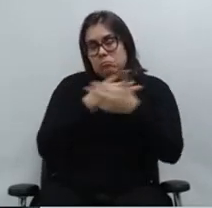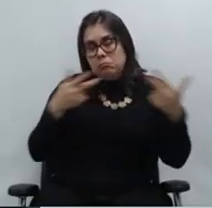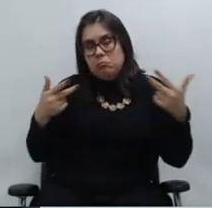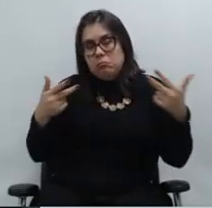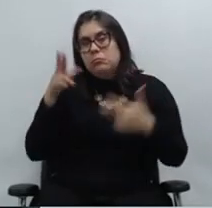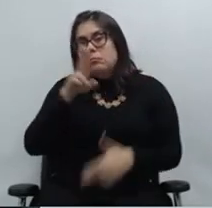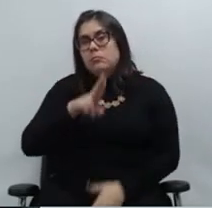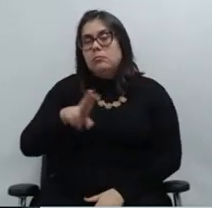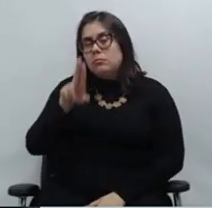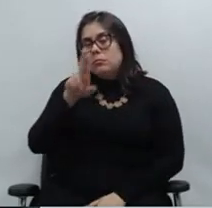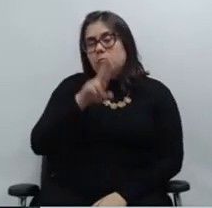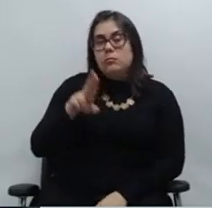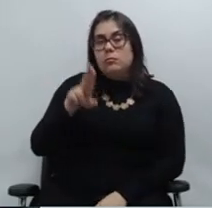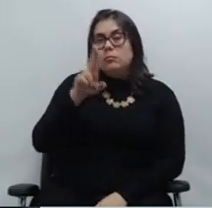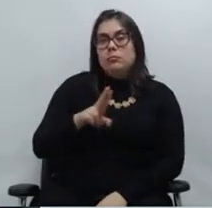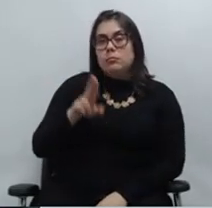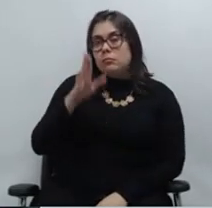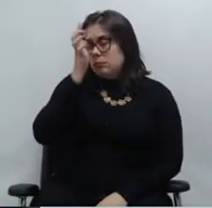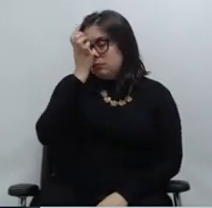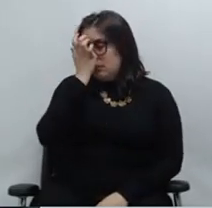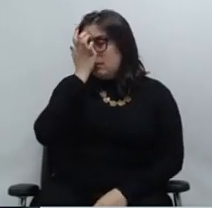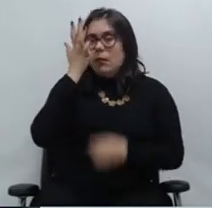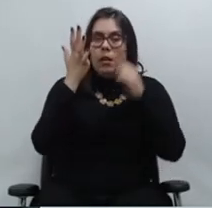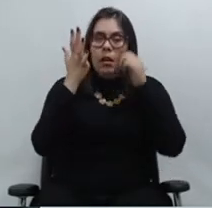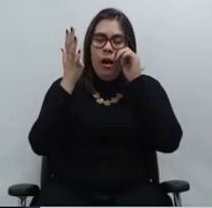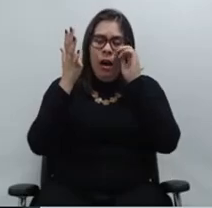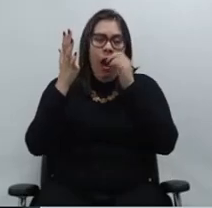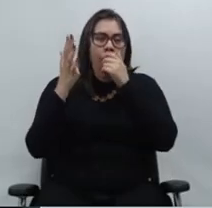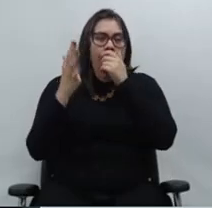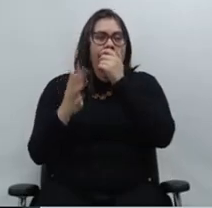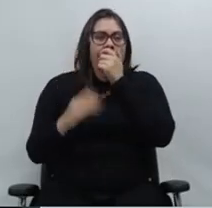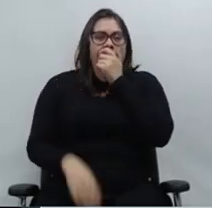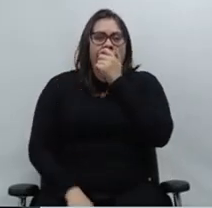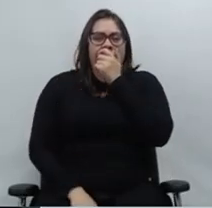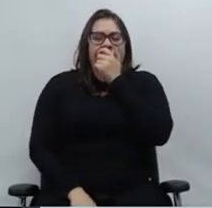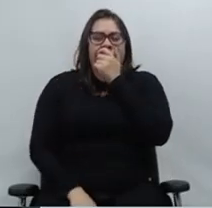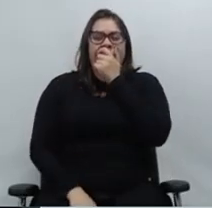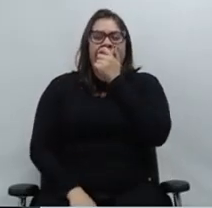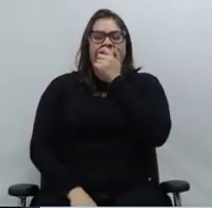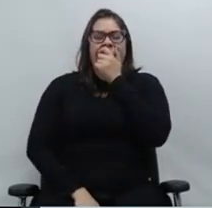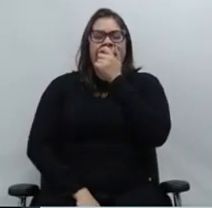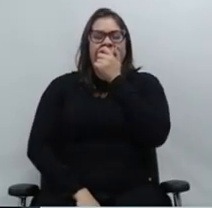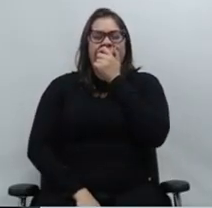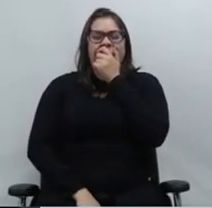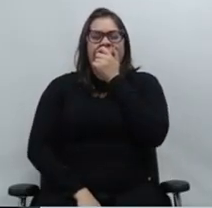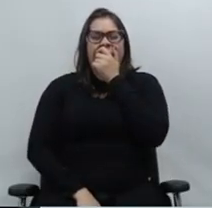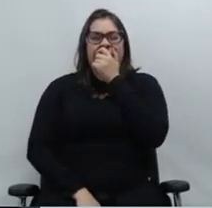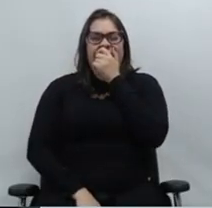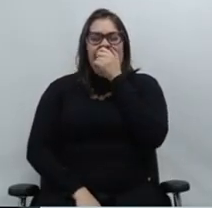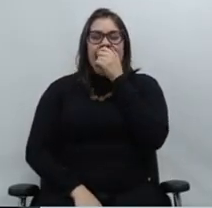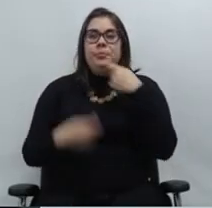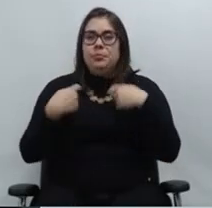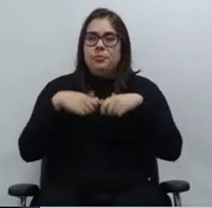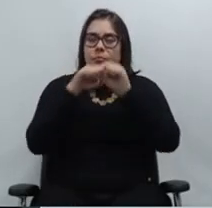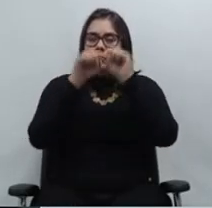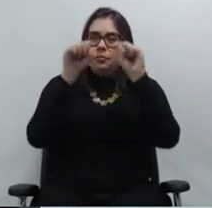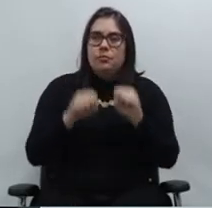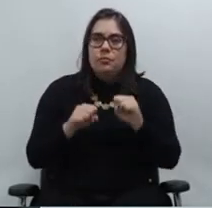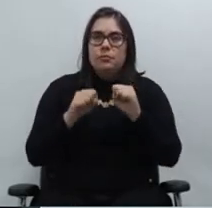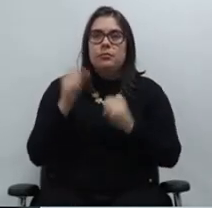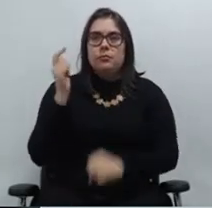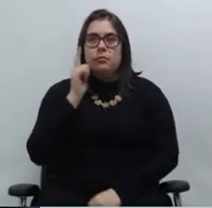ser utilizado de forma facultativa pelas unidades e que deve alimentar o painel de monitoramento do ciclo de conferências, a